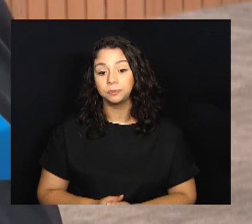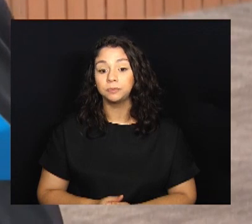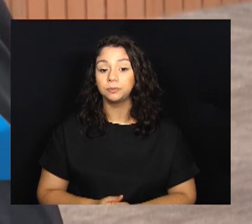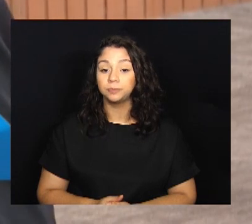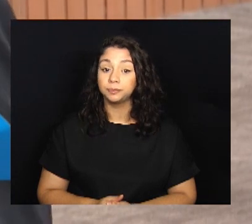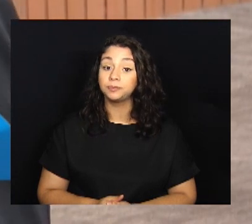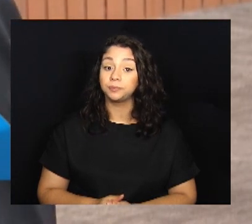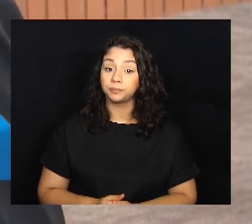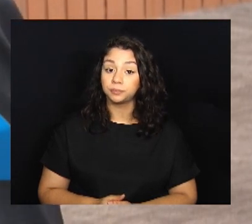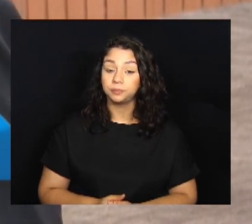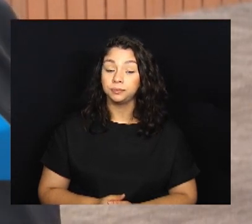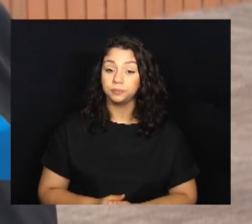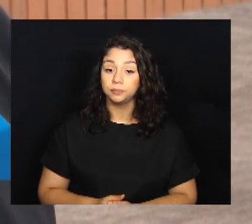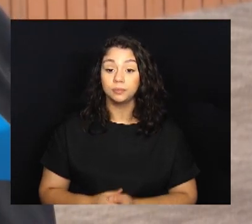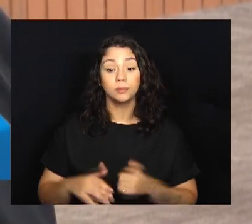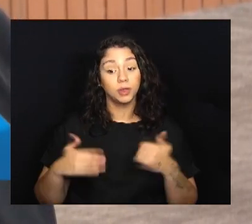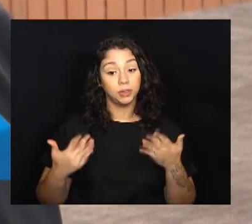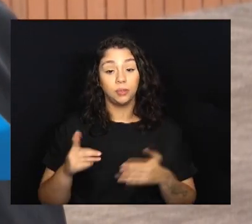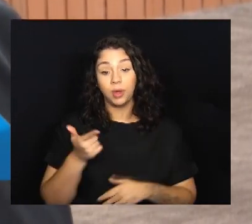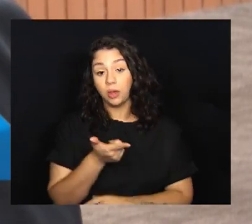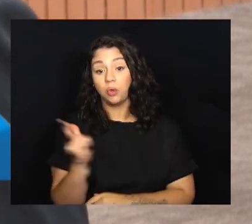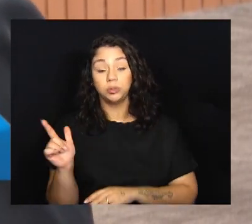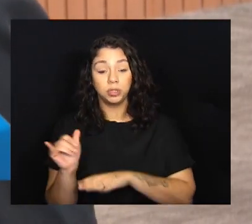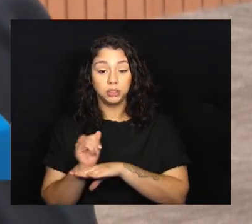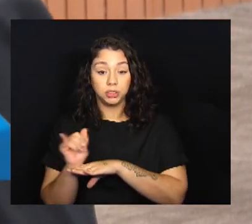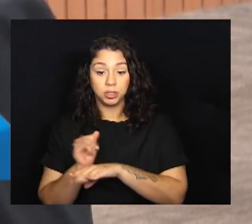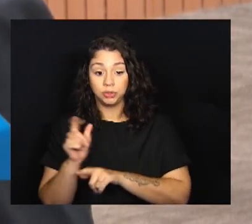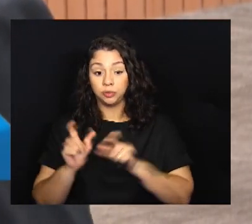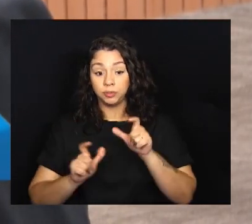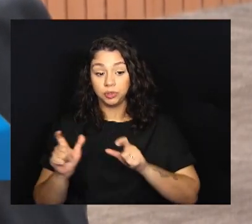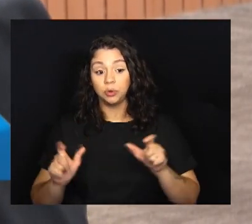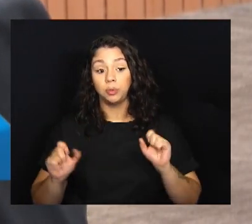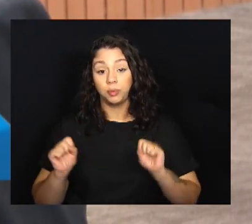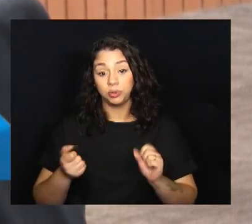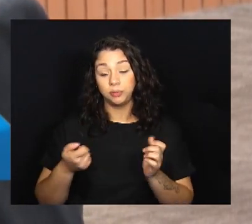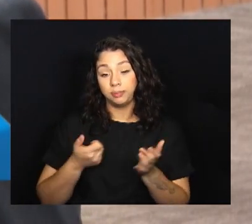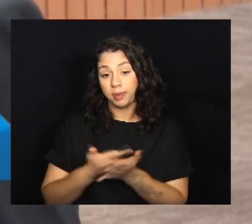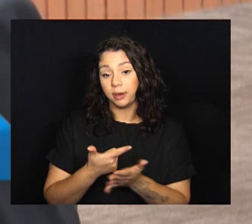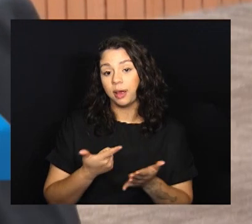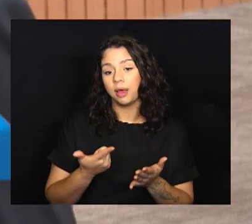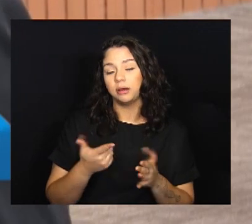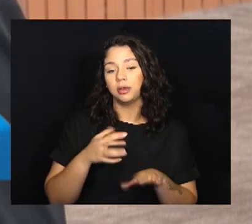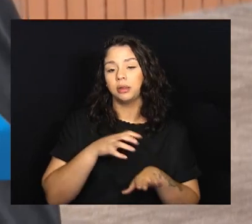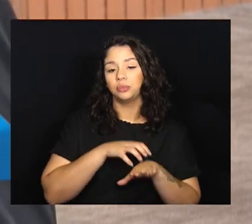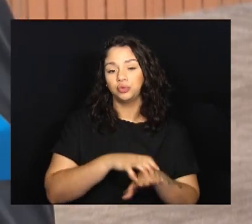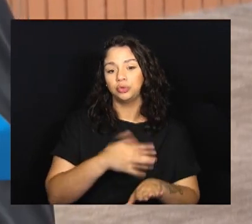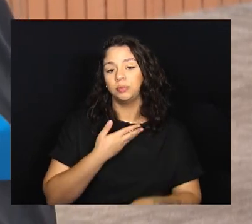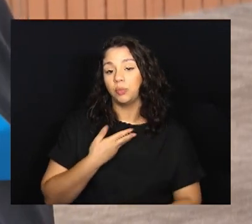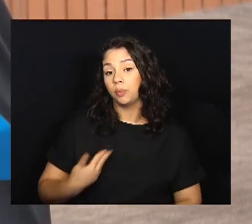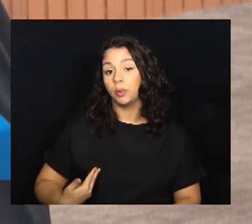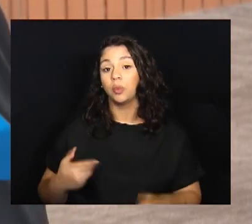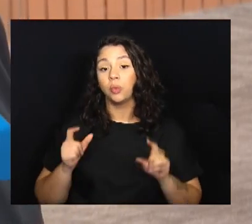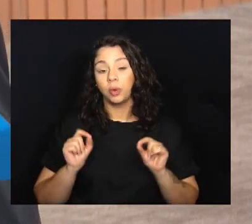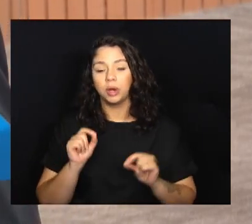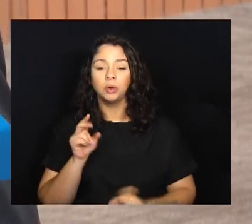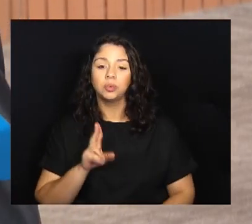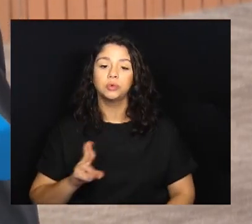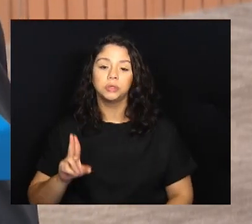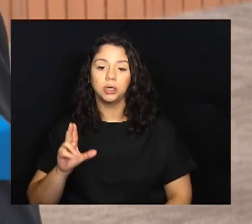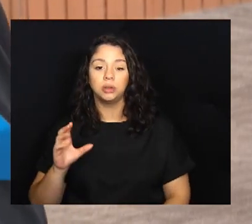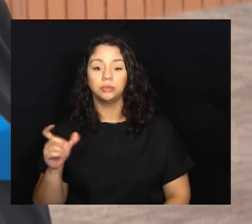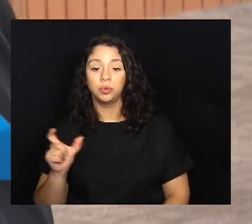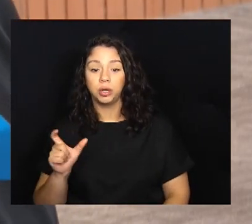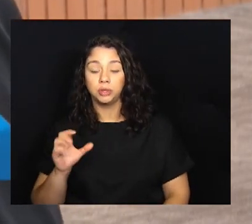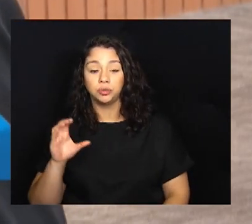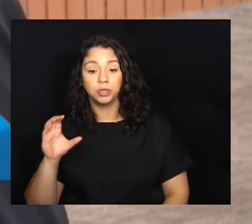Tornando mais um meio para que o cidadão possa pagar dentro do transporte público, utilizando os cartões de crédito, débito ou